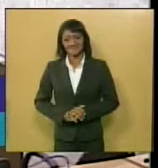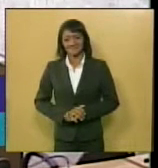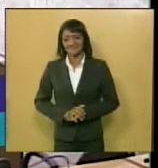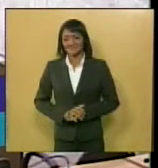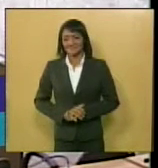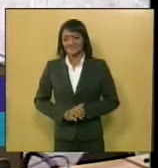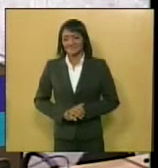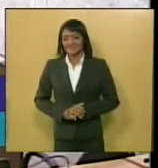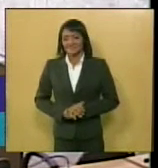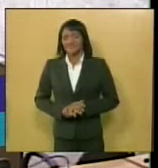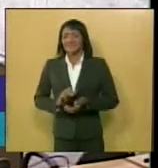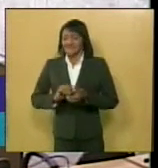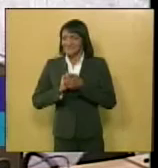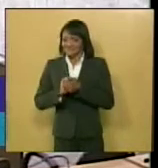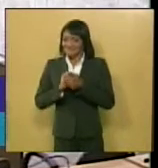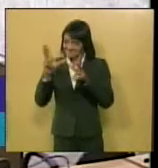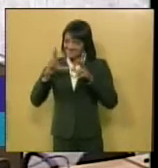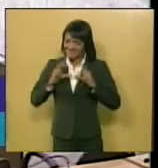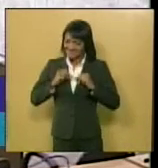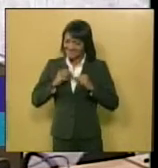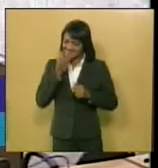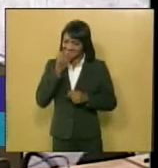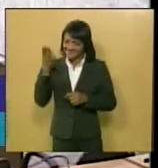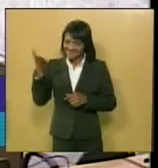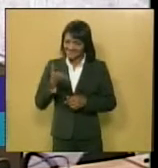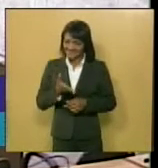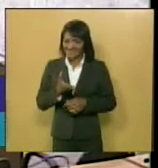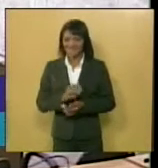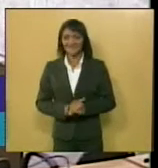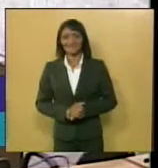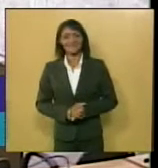Ah, você merece. Vai ser um orgulho, eu quero estar presente, viu? Me convide.